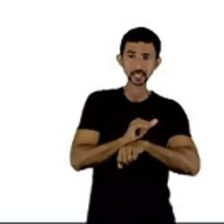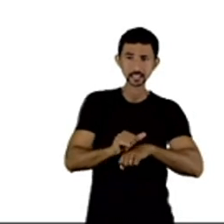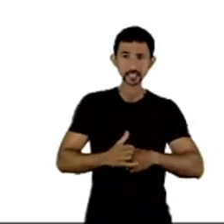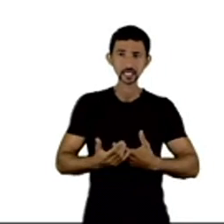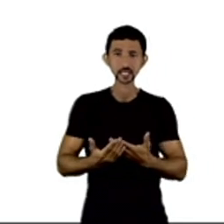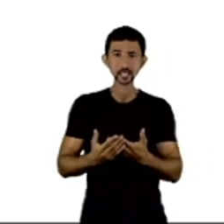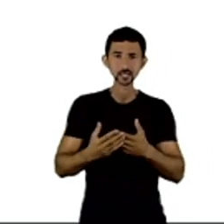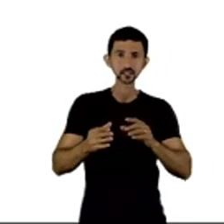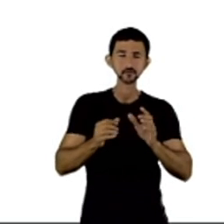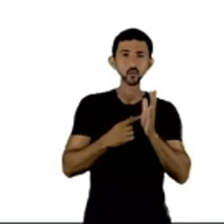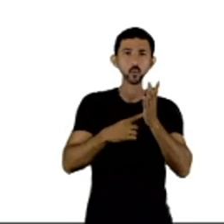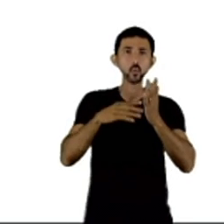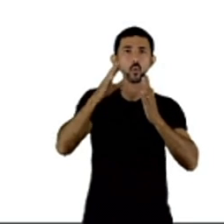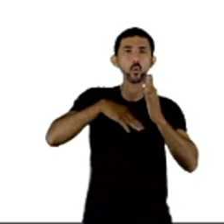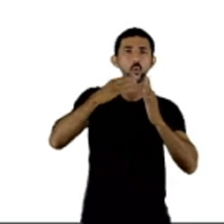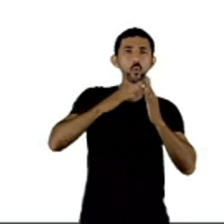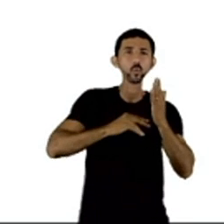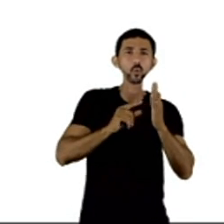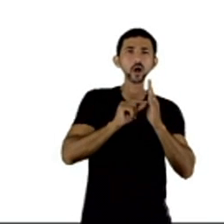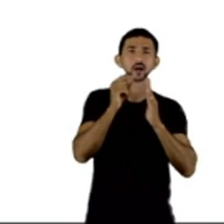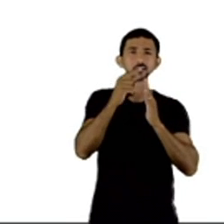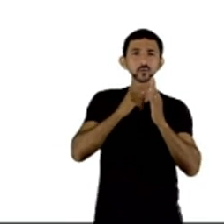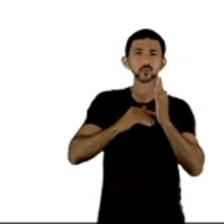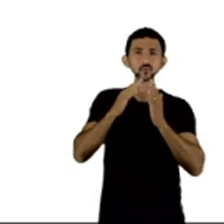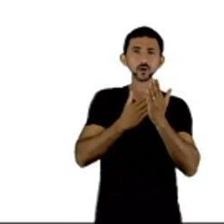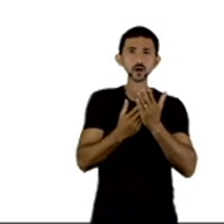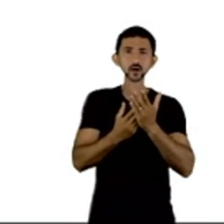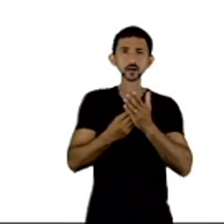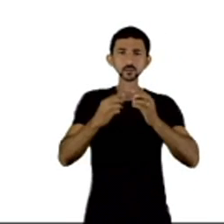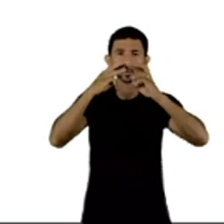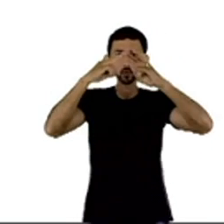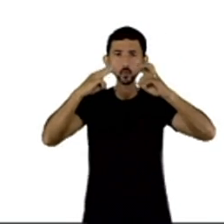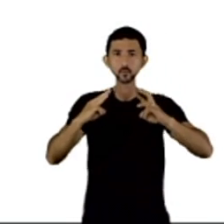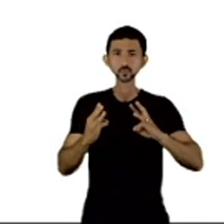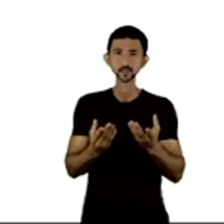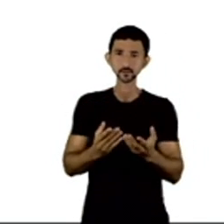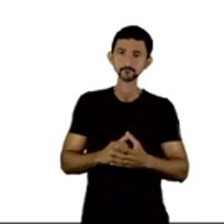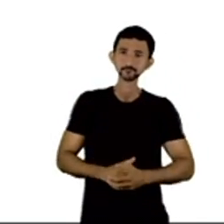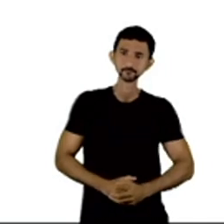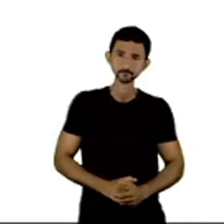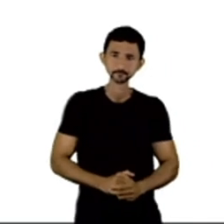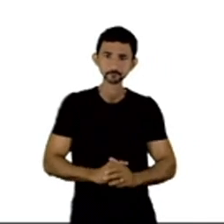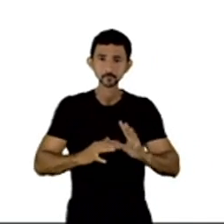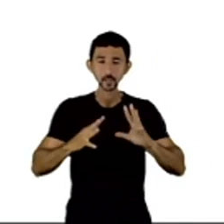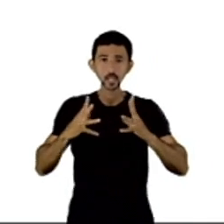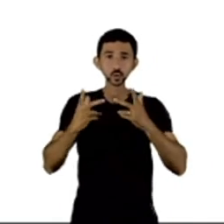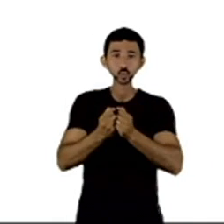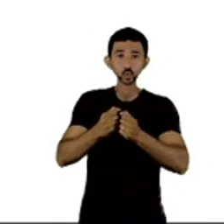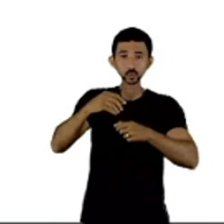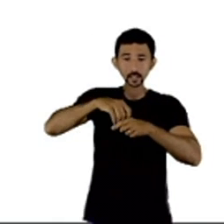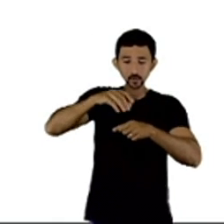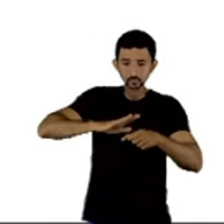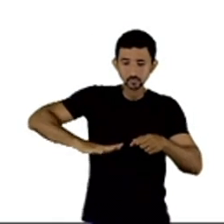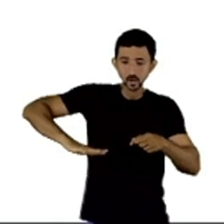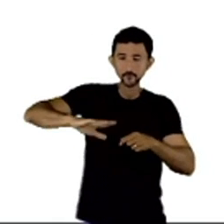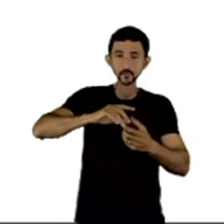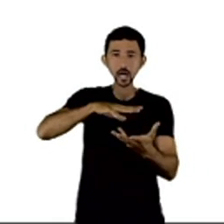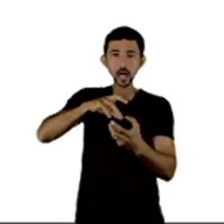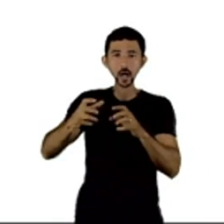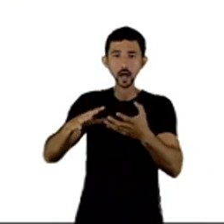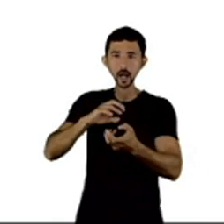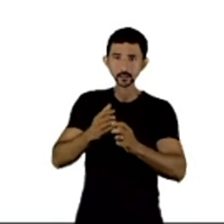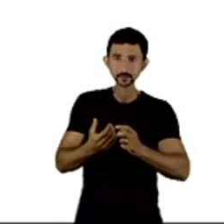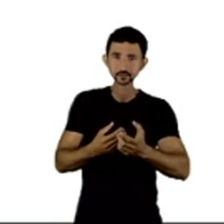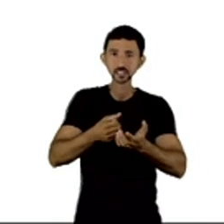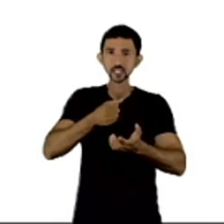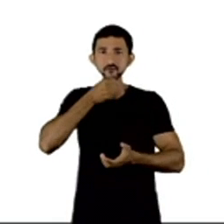em emprestar os quadros para museus e galerias. Então veja que tudo dentro deste universo da